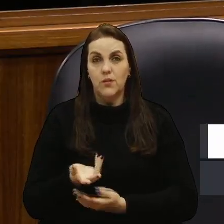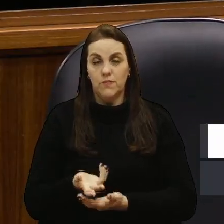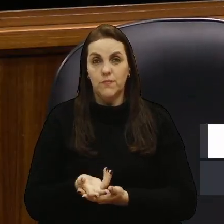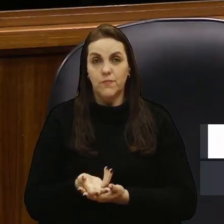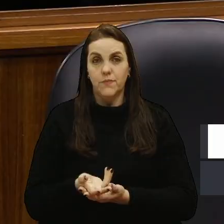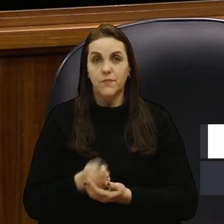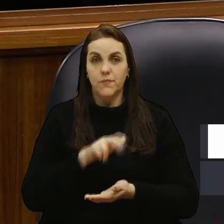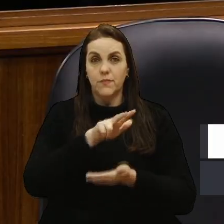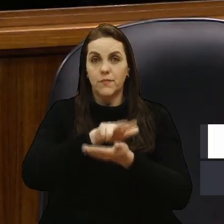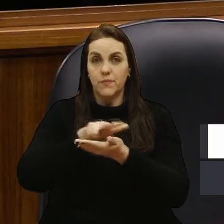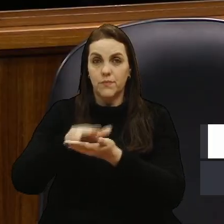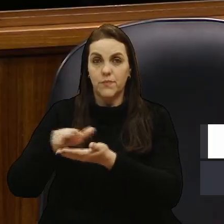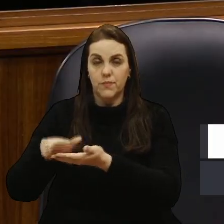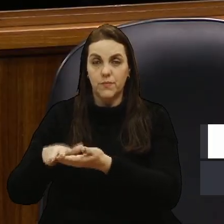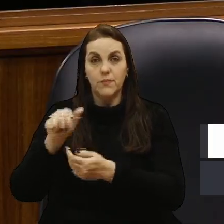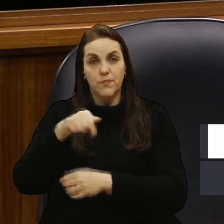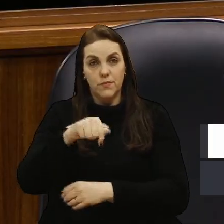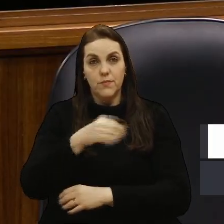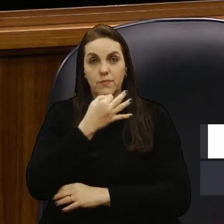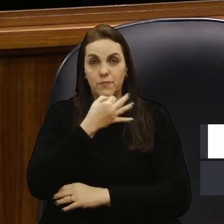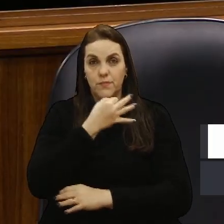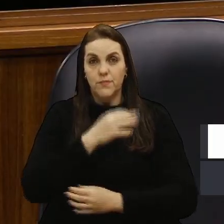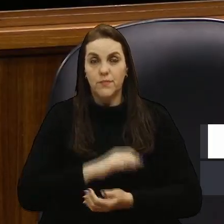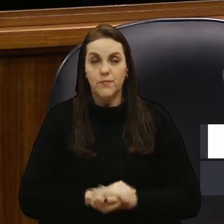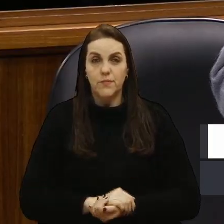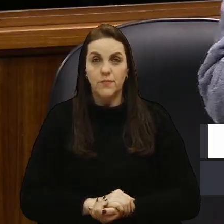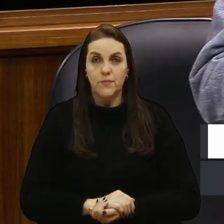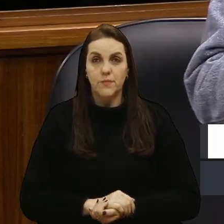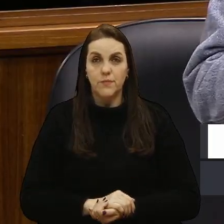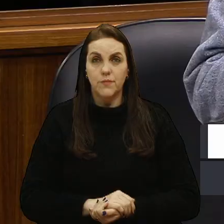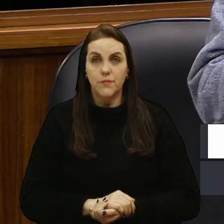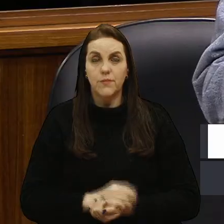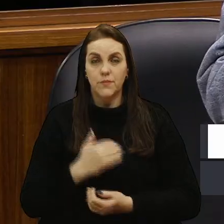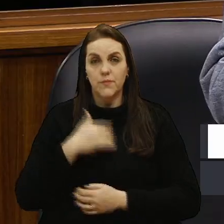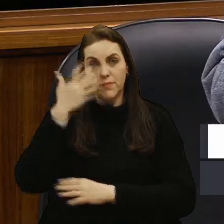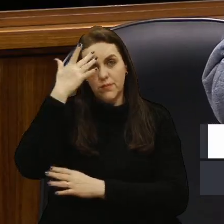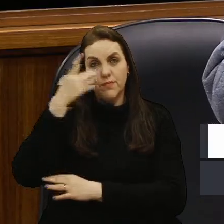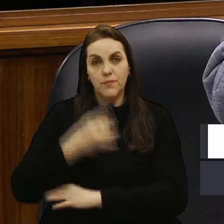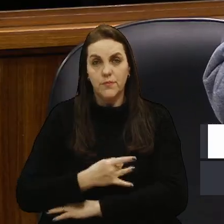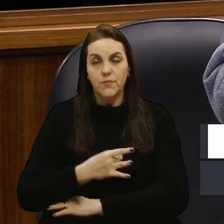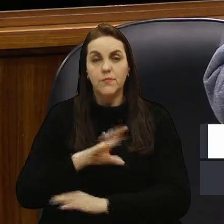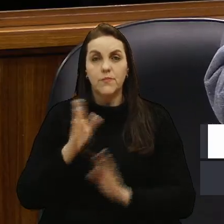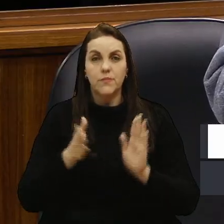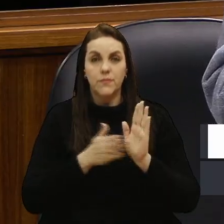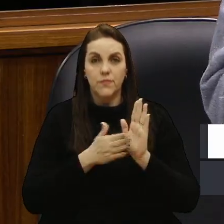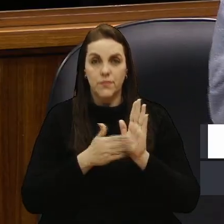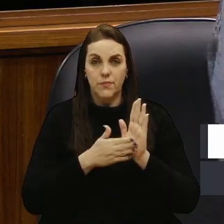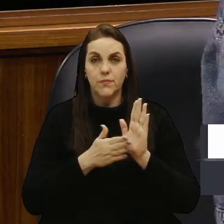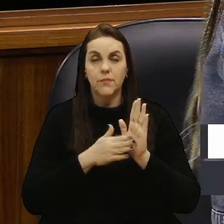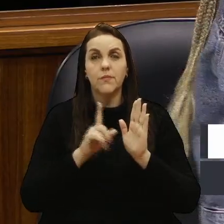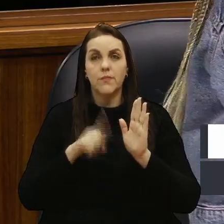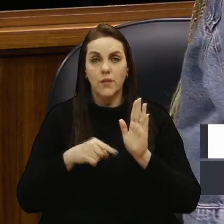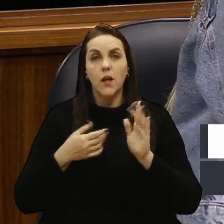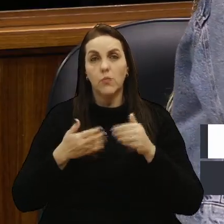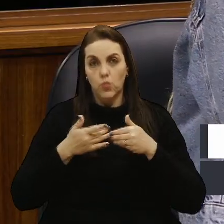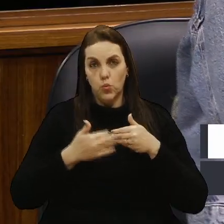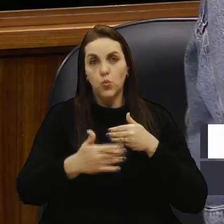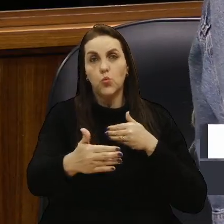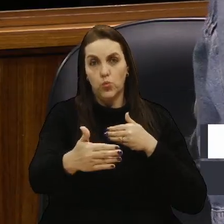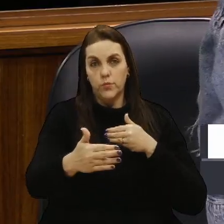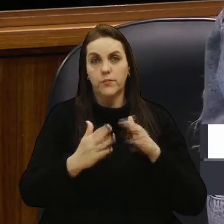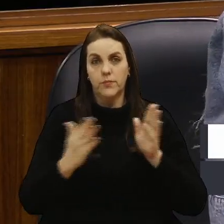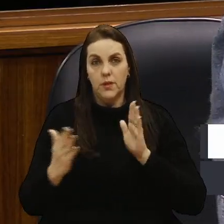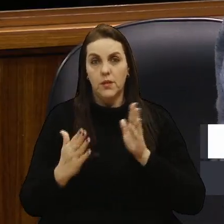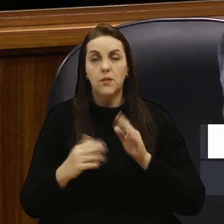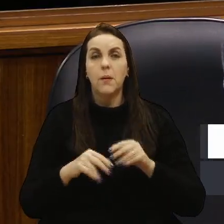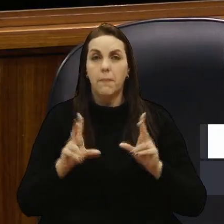dos leitos aqui em Caxias do Sul. Eu entendo que essa proposta é uma proposta a longo prazo, mas que merece,